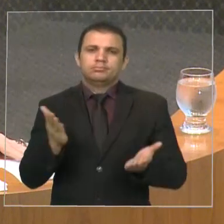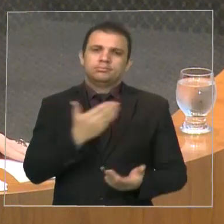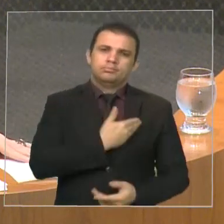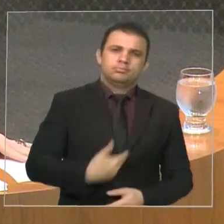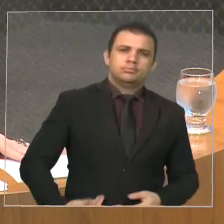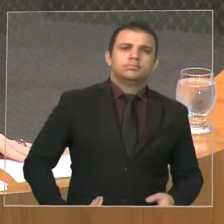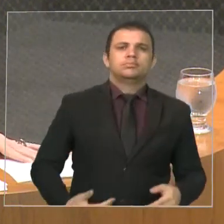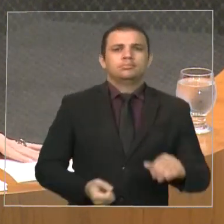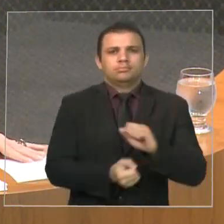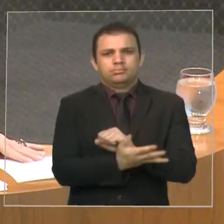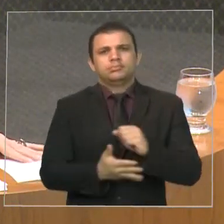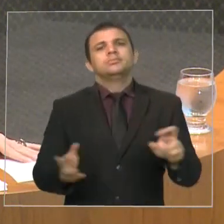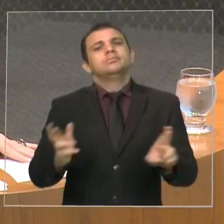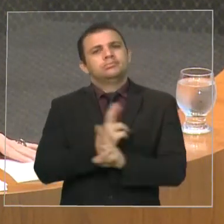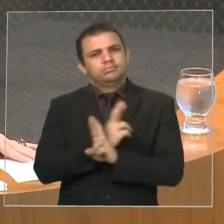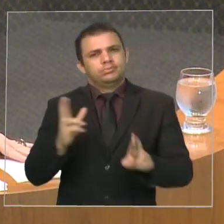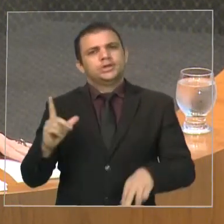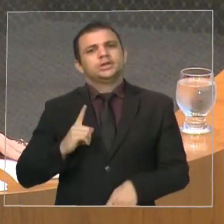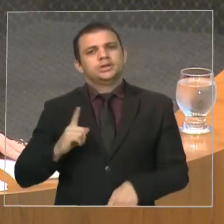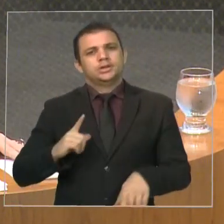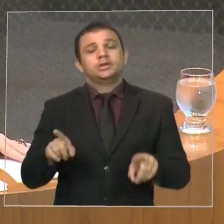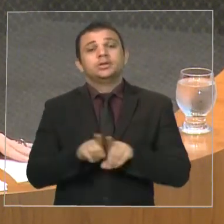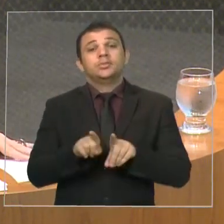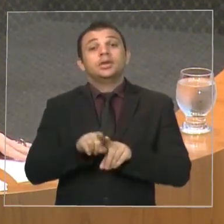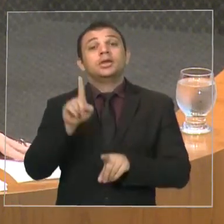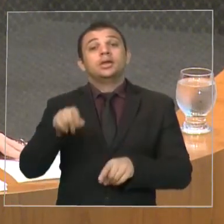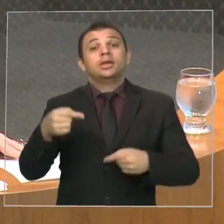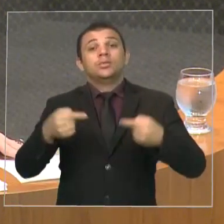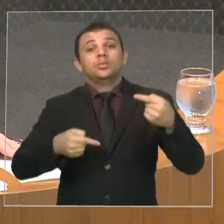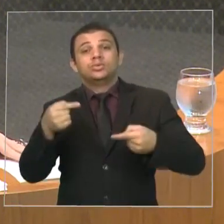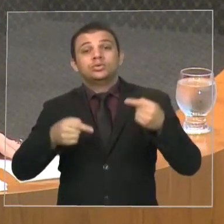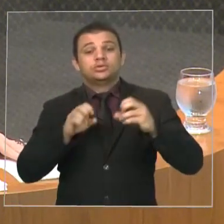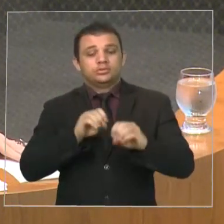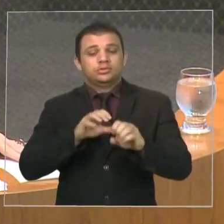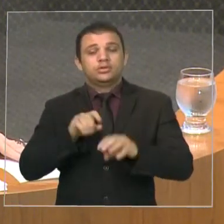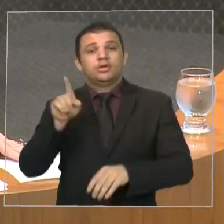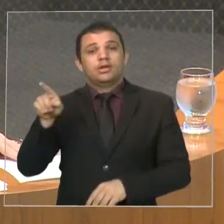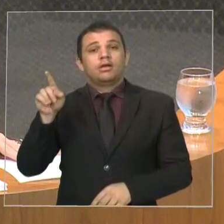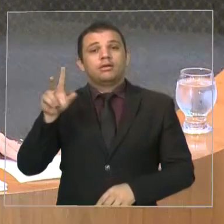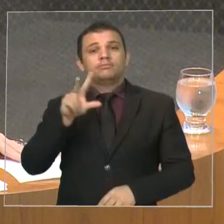educação maquiada por ele.